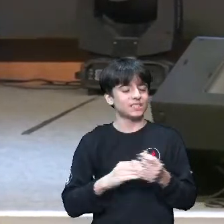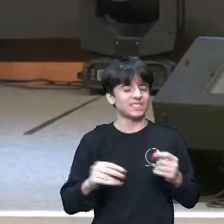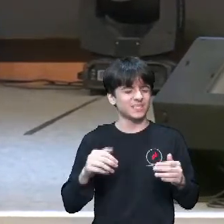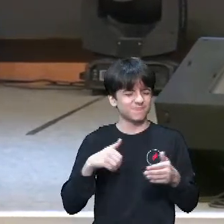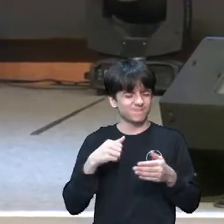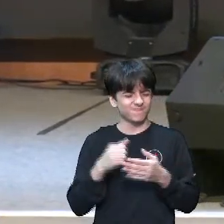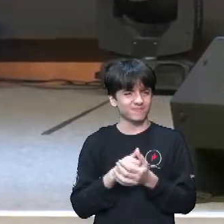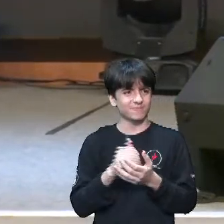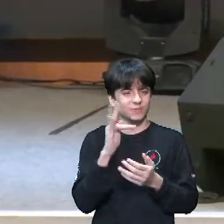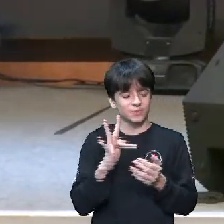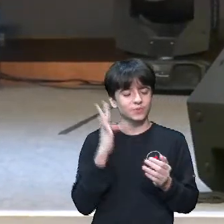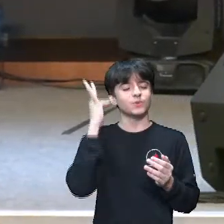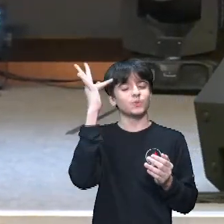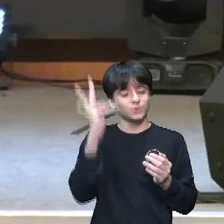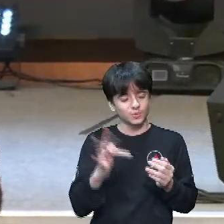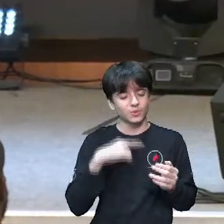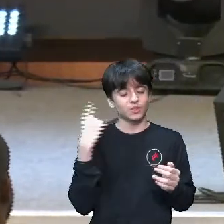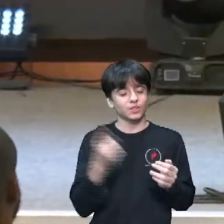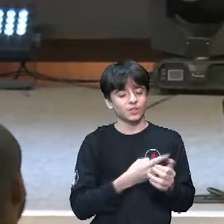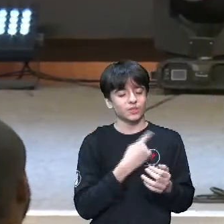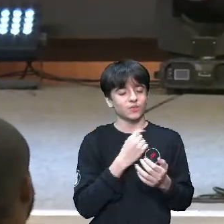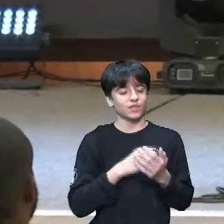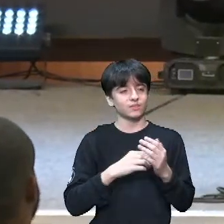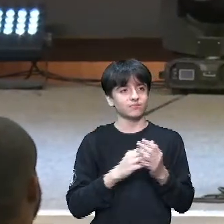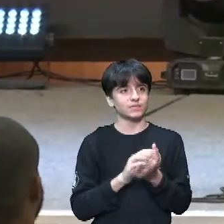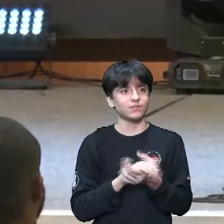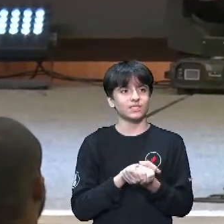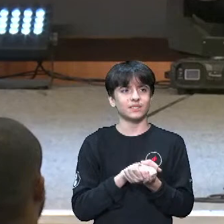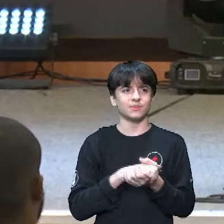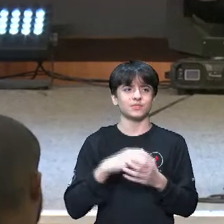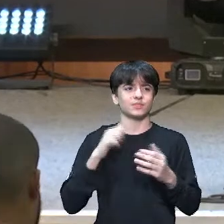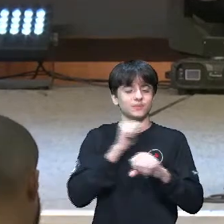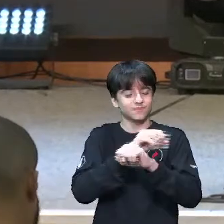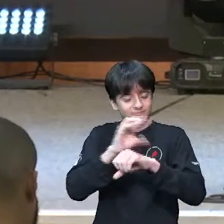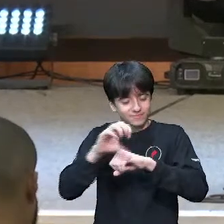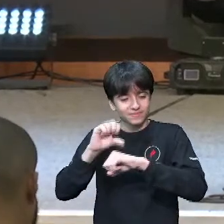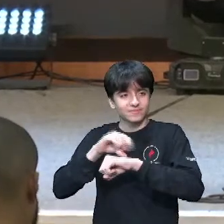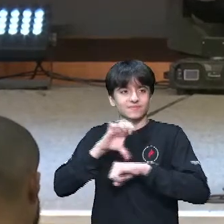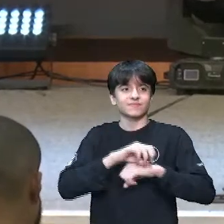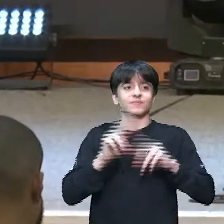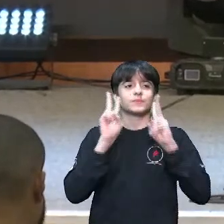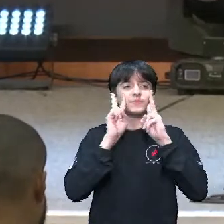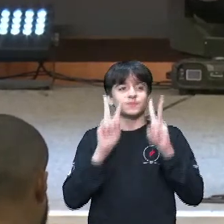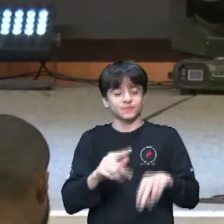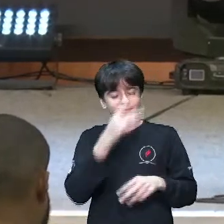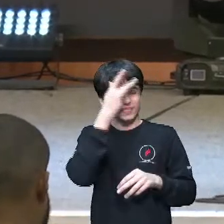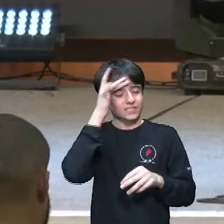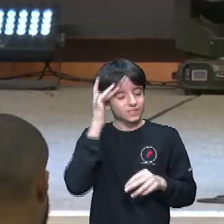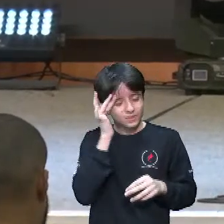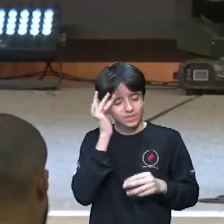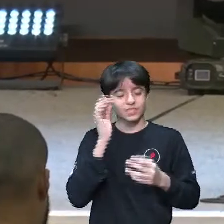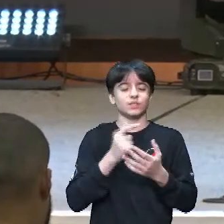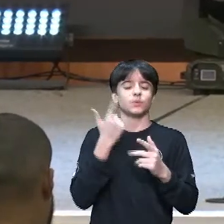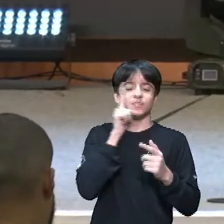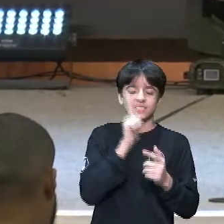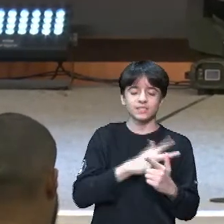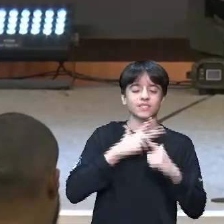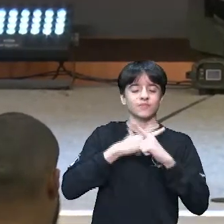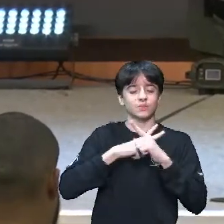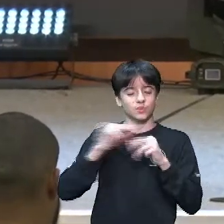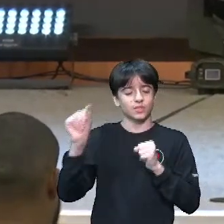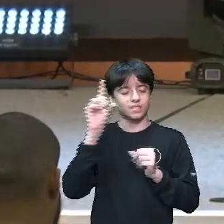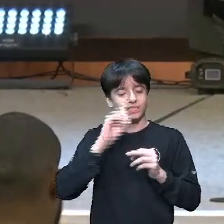breve nós contaremos aqui inúmeros testemunhos de irmãos e irmãs, Senhor, que alcançaram a vitória em Ti,